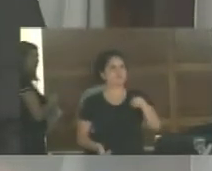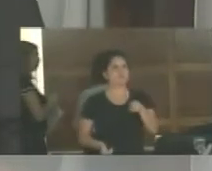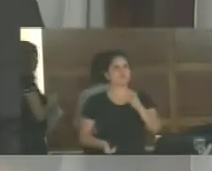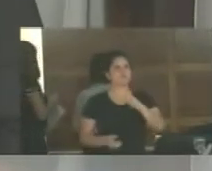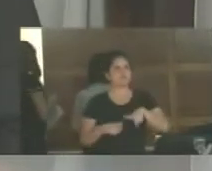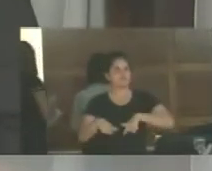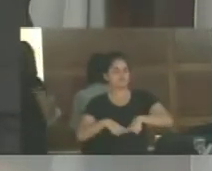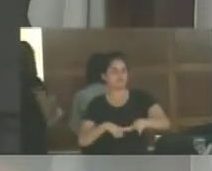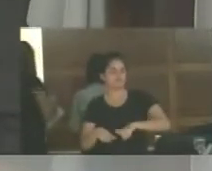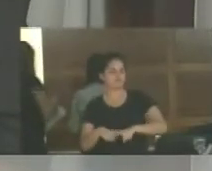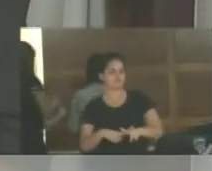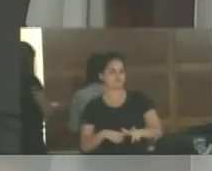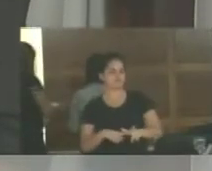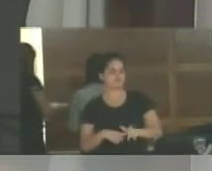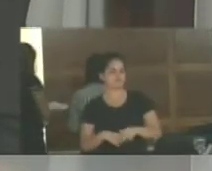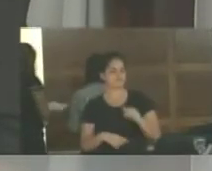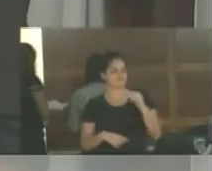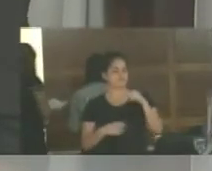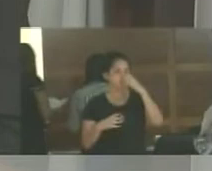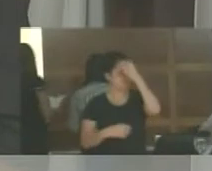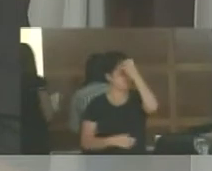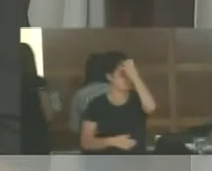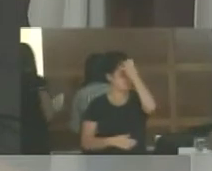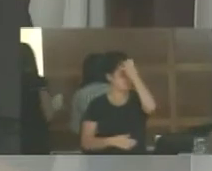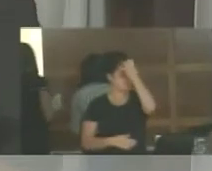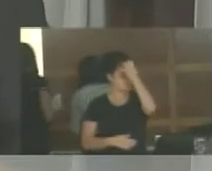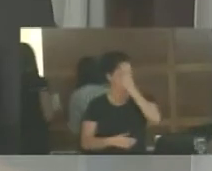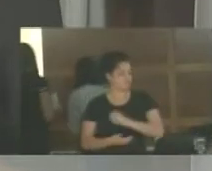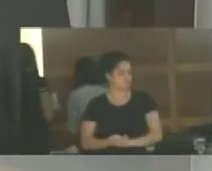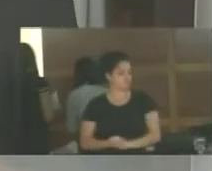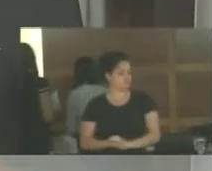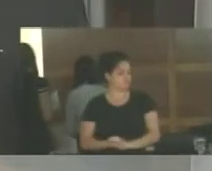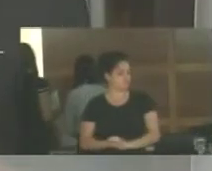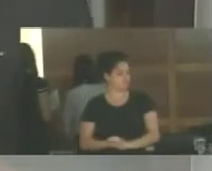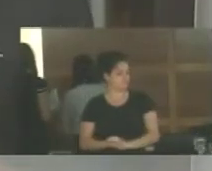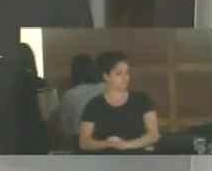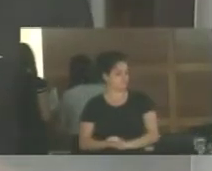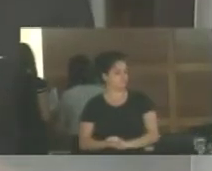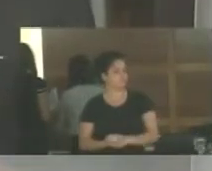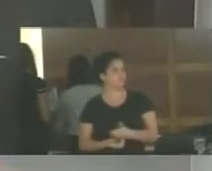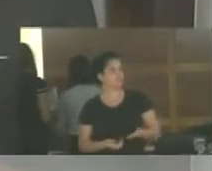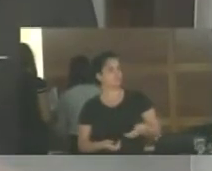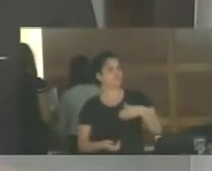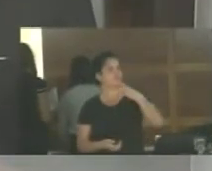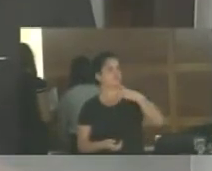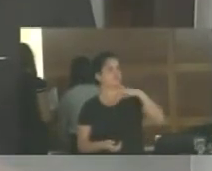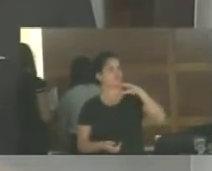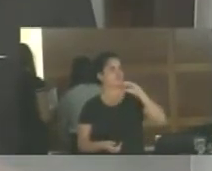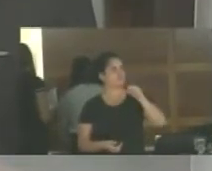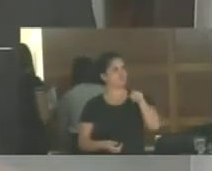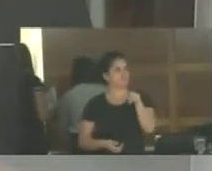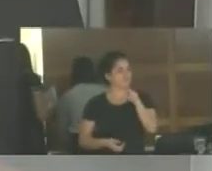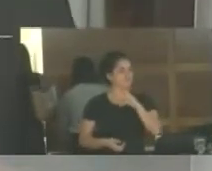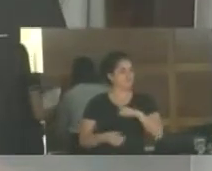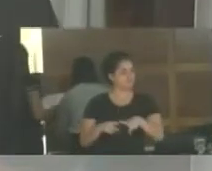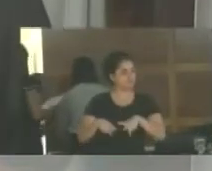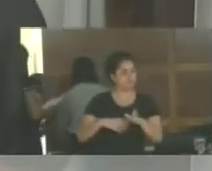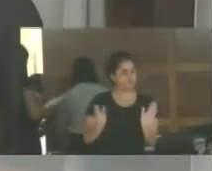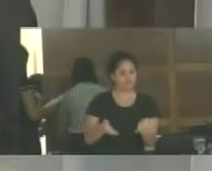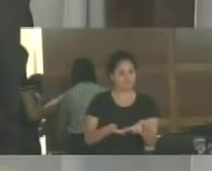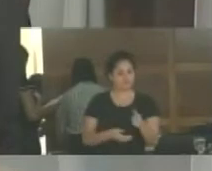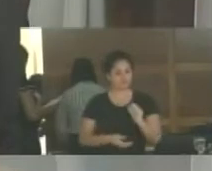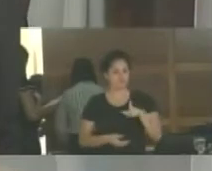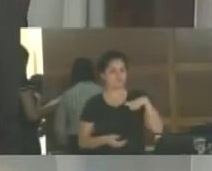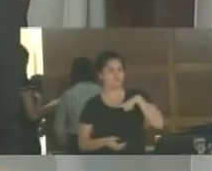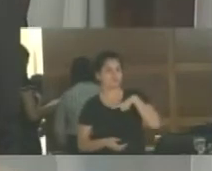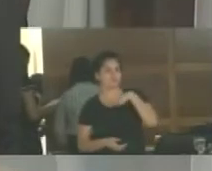e indiretamente para a nossa cidade, isso aí significa quase 40 mil empregos, hoje está com